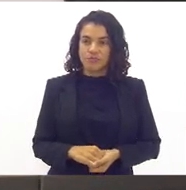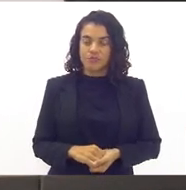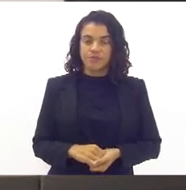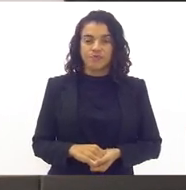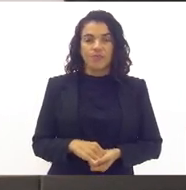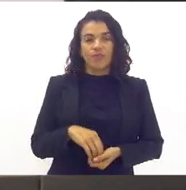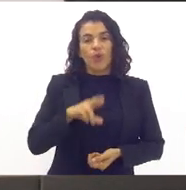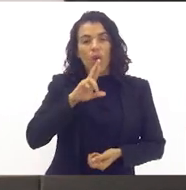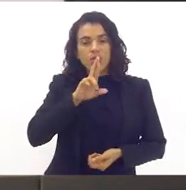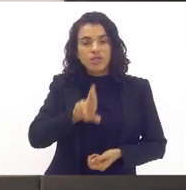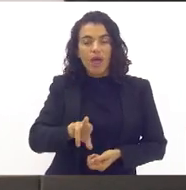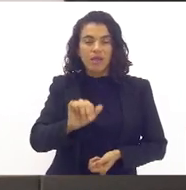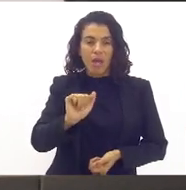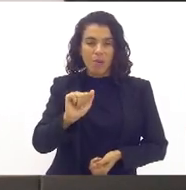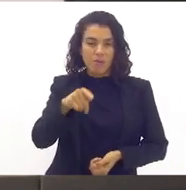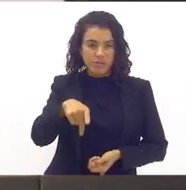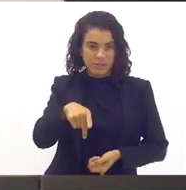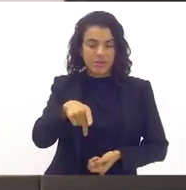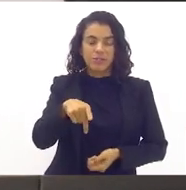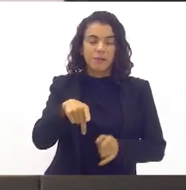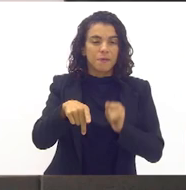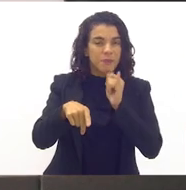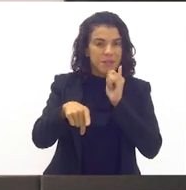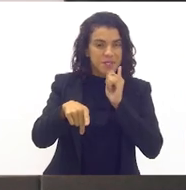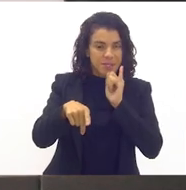Resultado previdenciário,